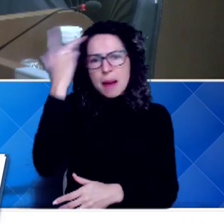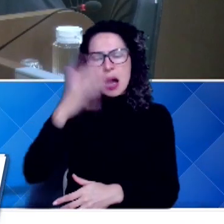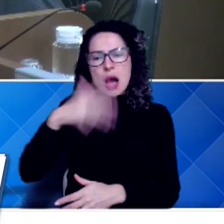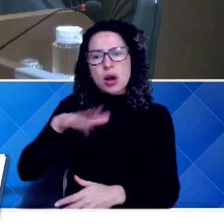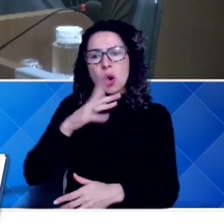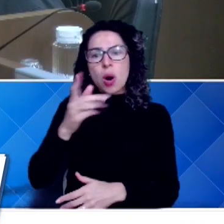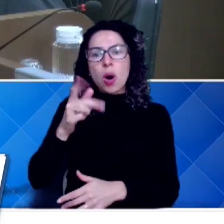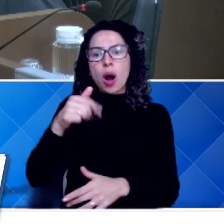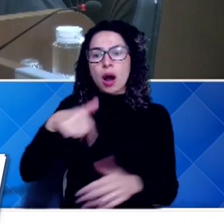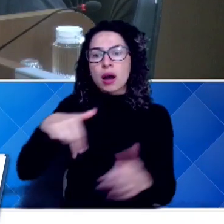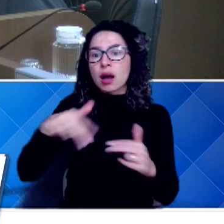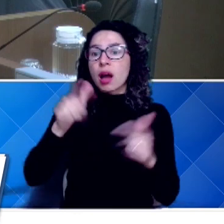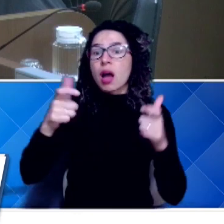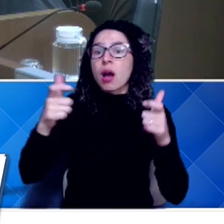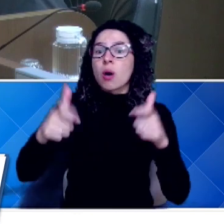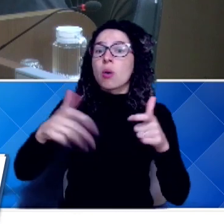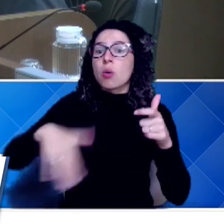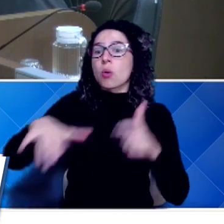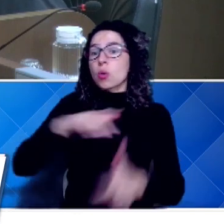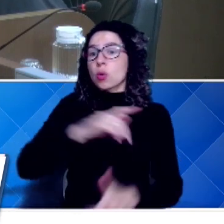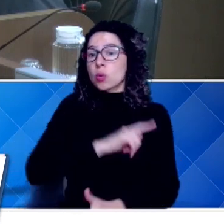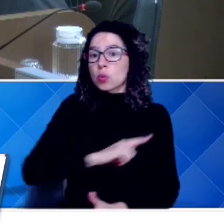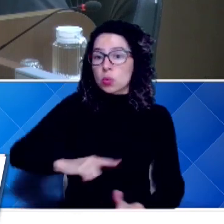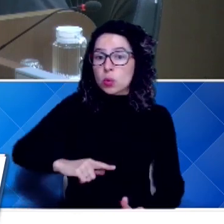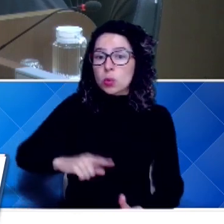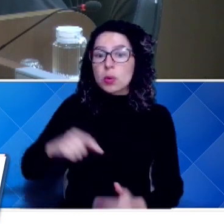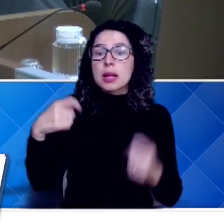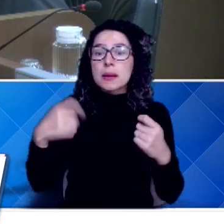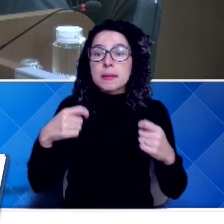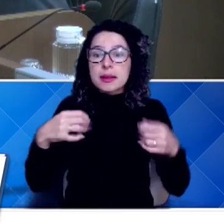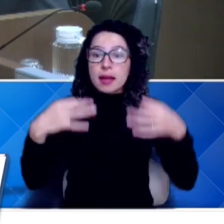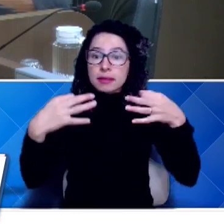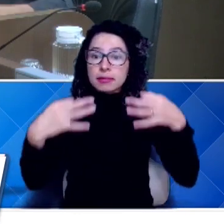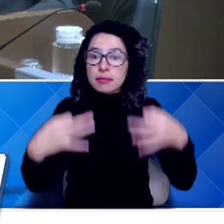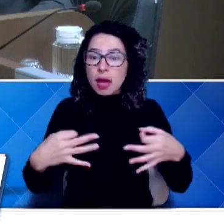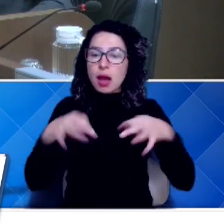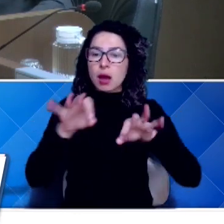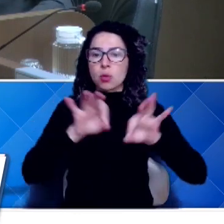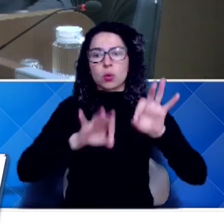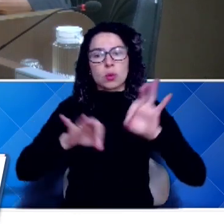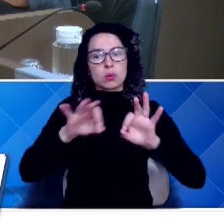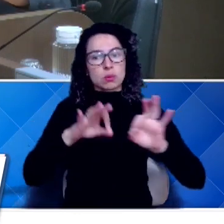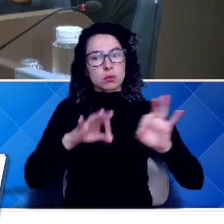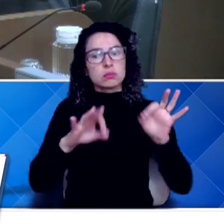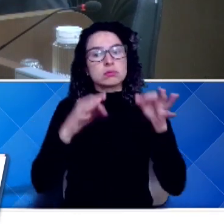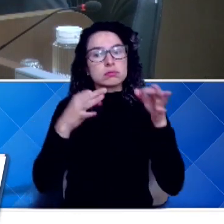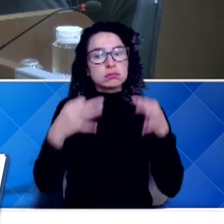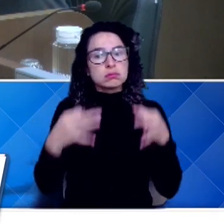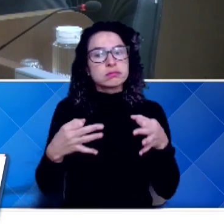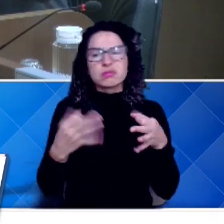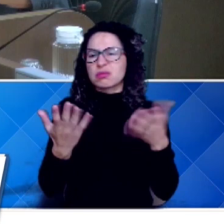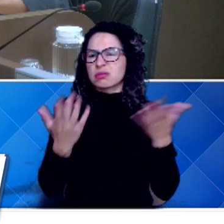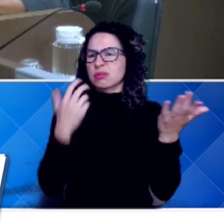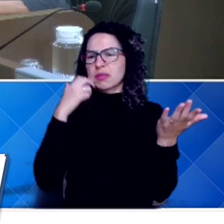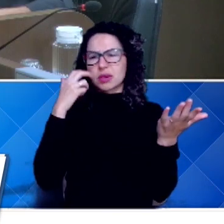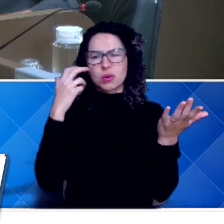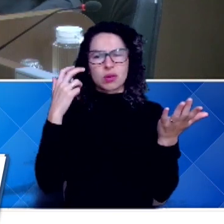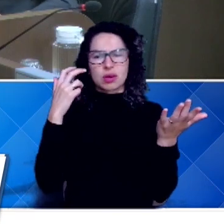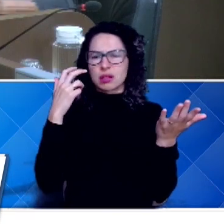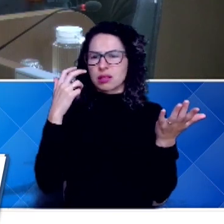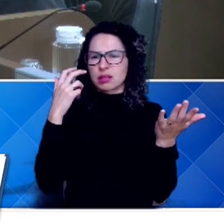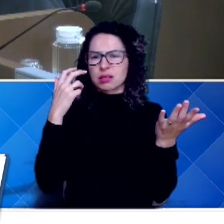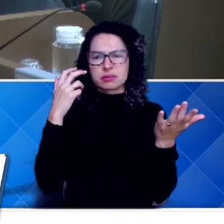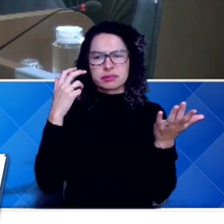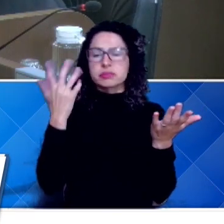um espaço público que deveria ser adequado, bem feito. É uma vergonha. Então eu quero